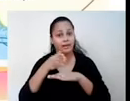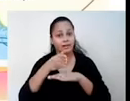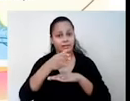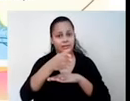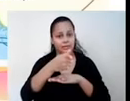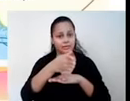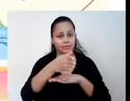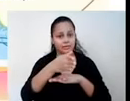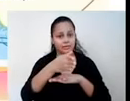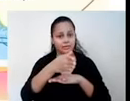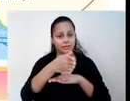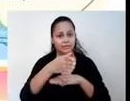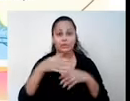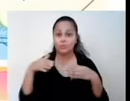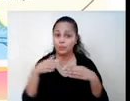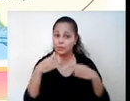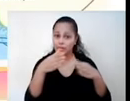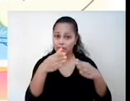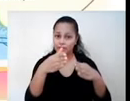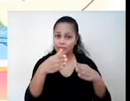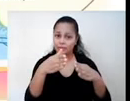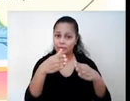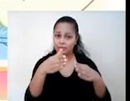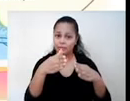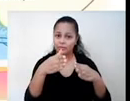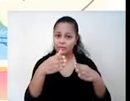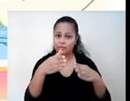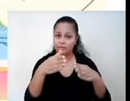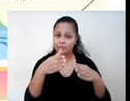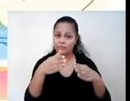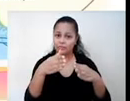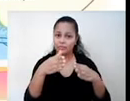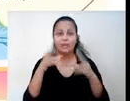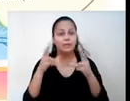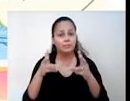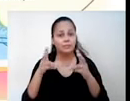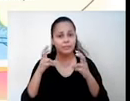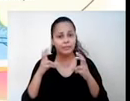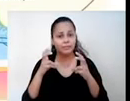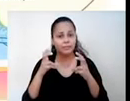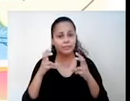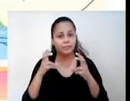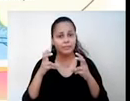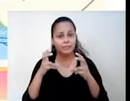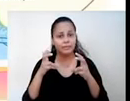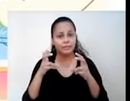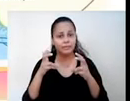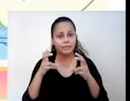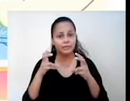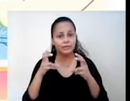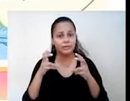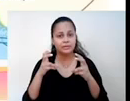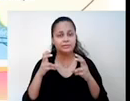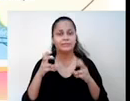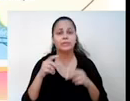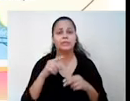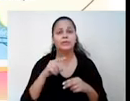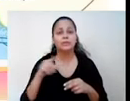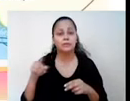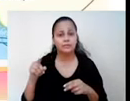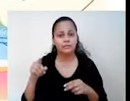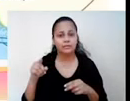rota de Champagne, que é a rota interna, percebam que, para não confundir aqui vocês,